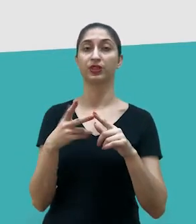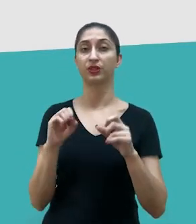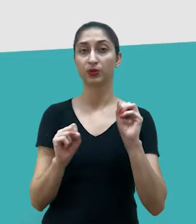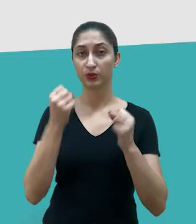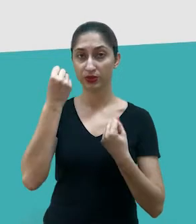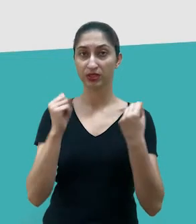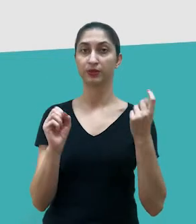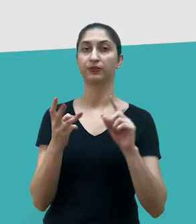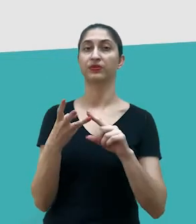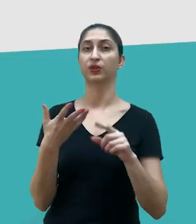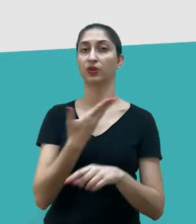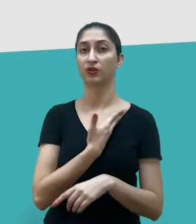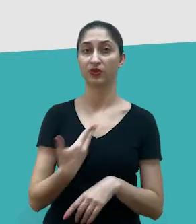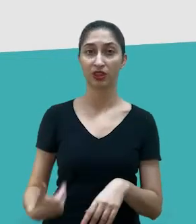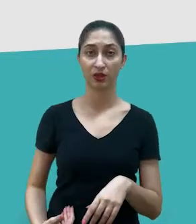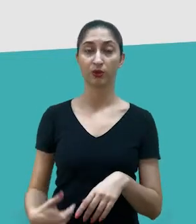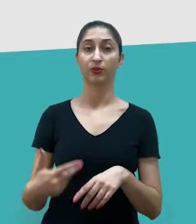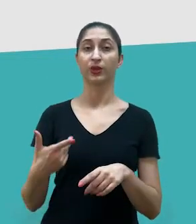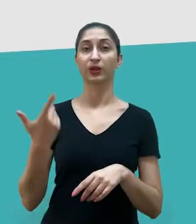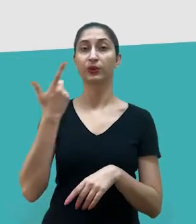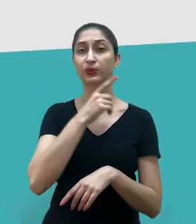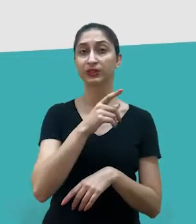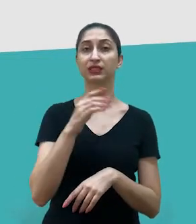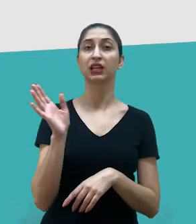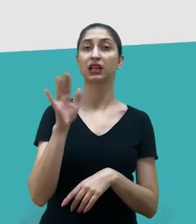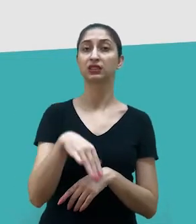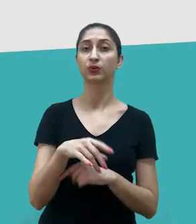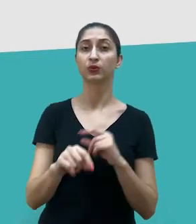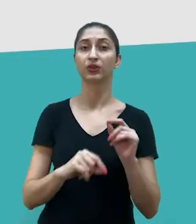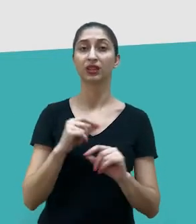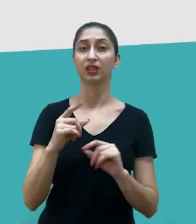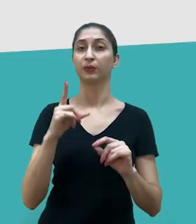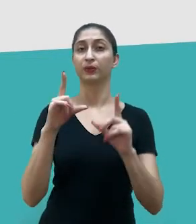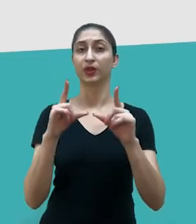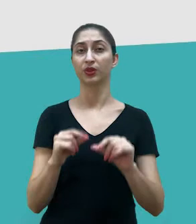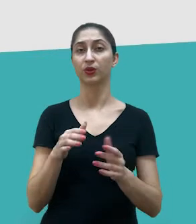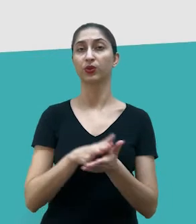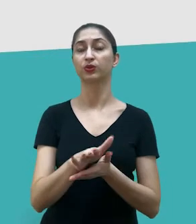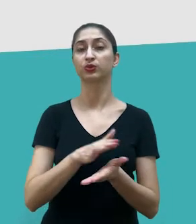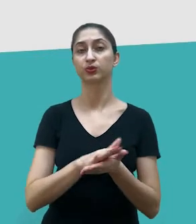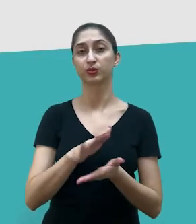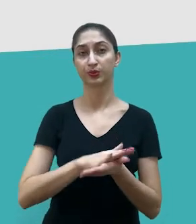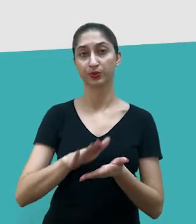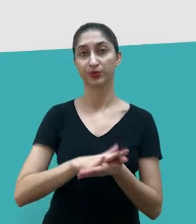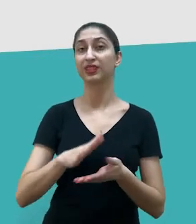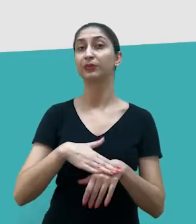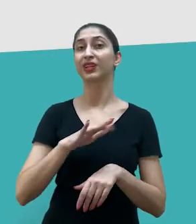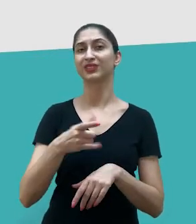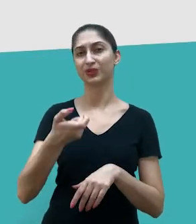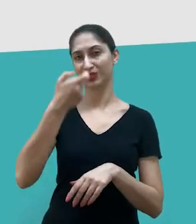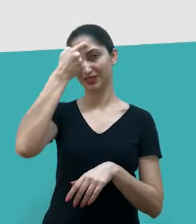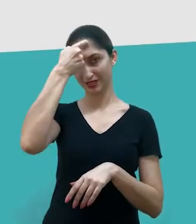dos governos de trazer uma situação de menor consumo e maior